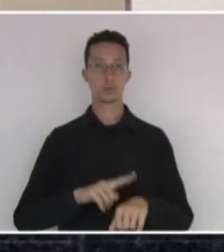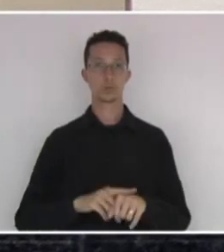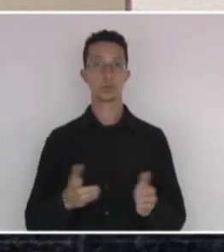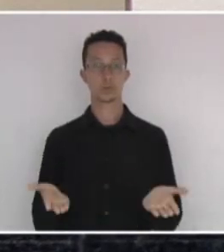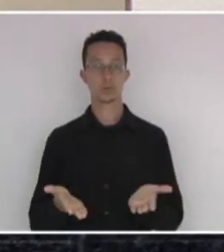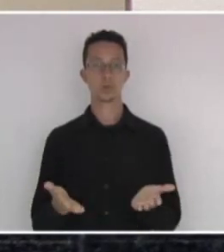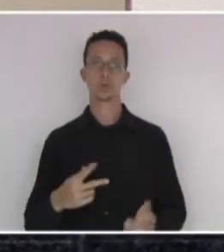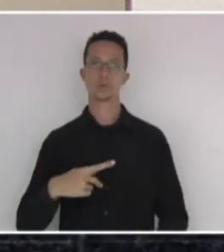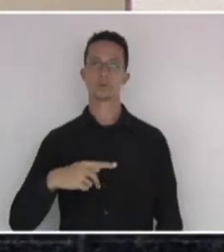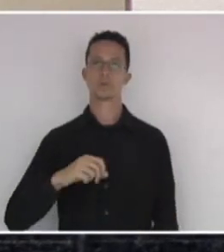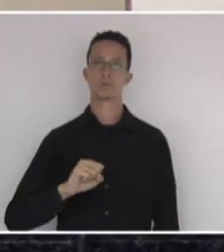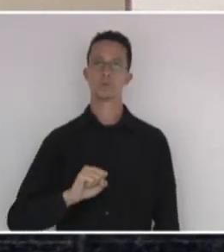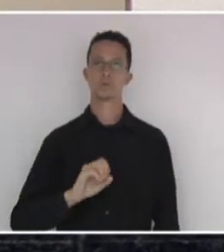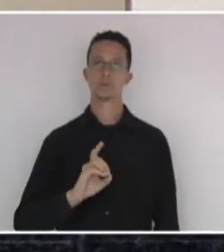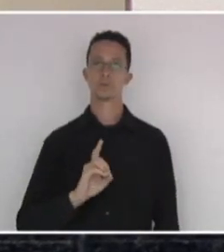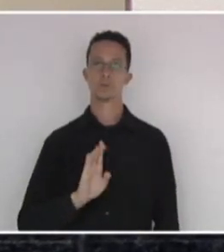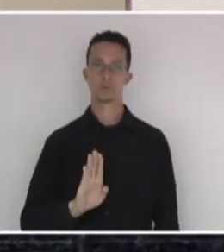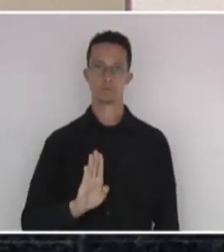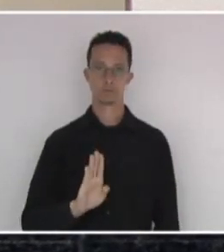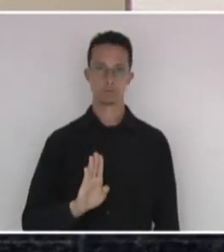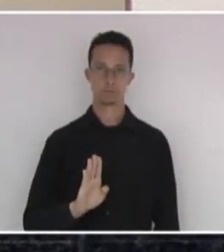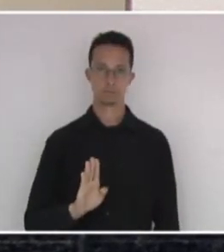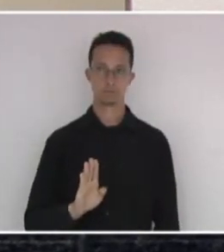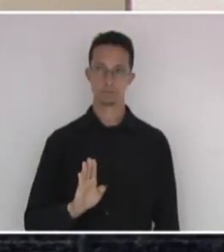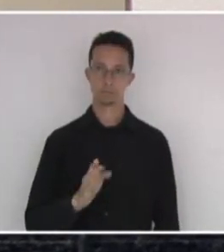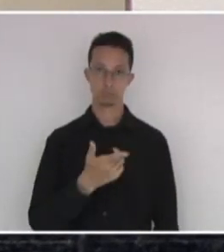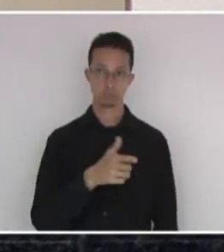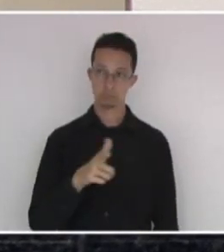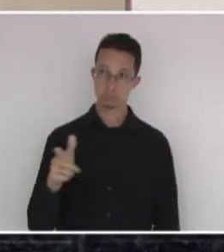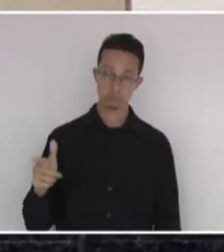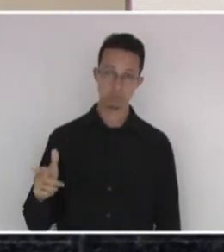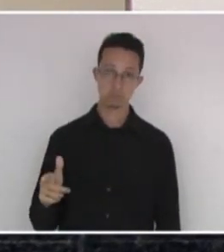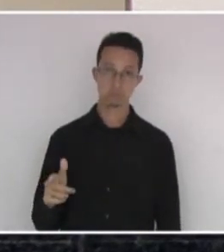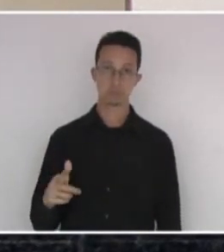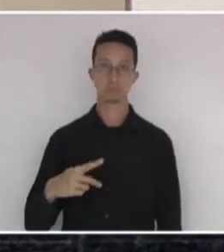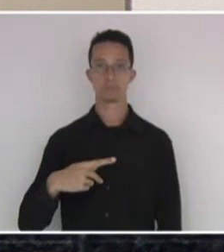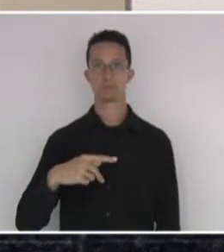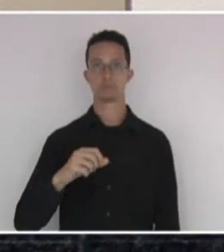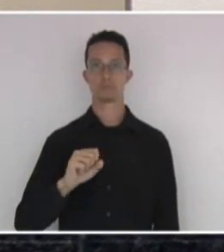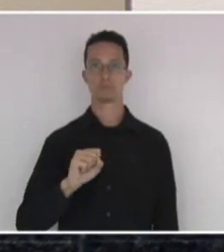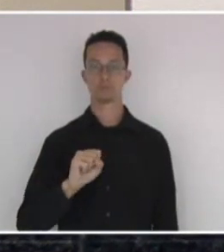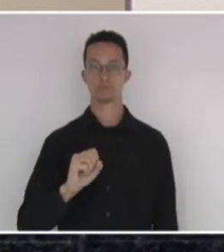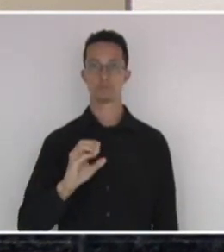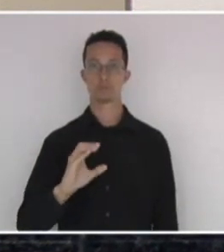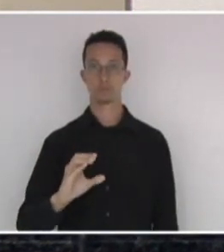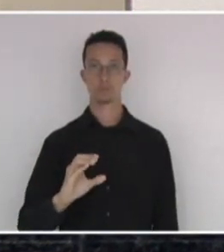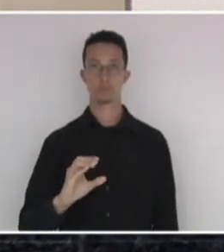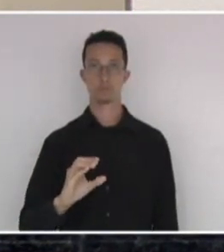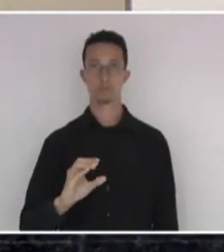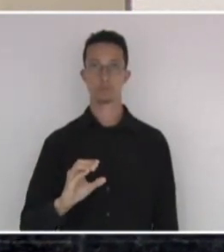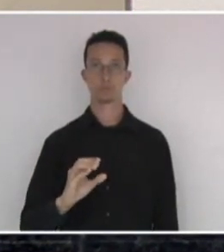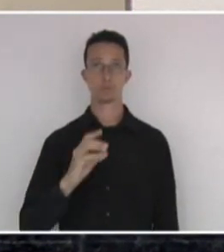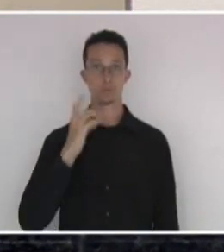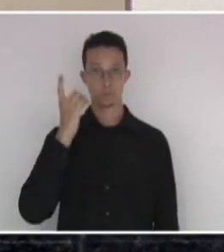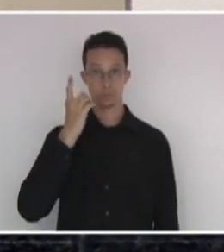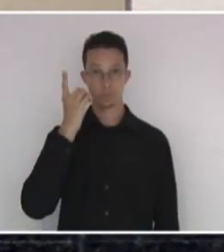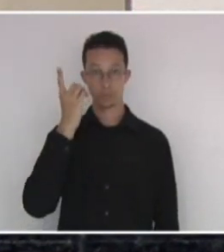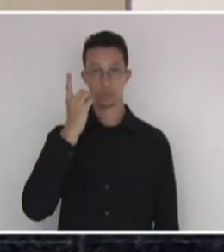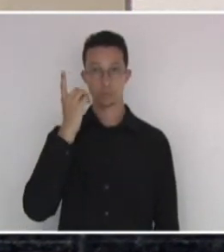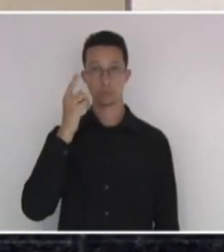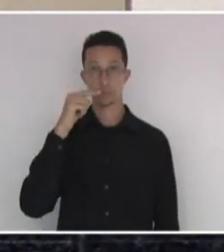PSDB, não havendo deputados interessados, PSC, deputado Narciso